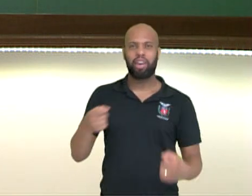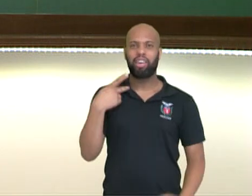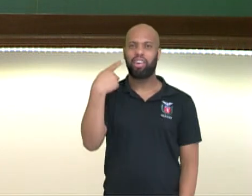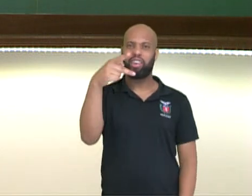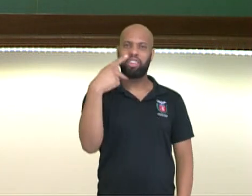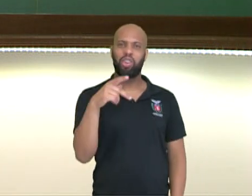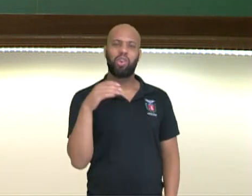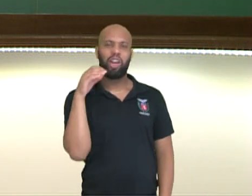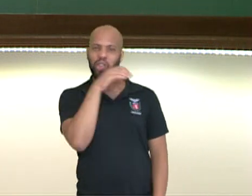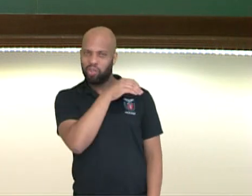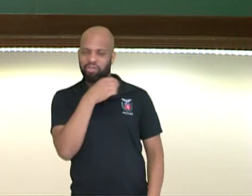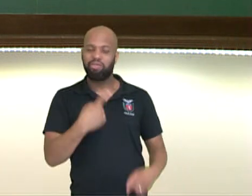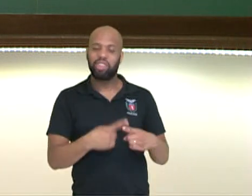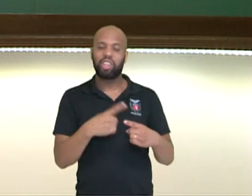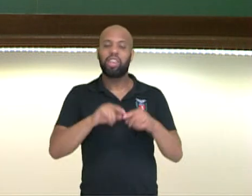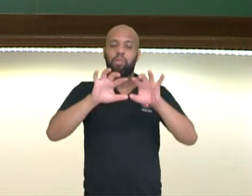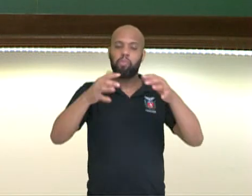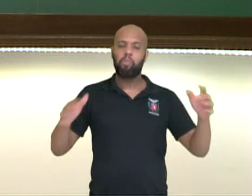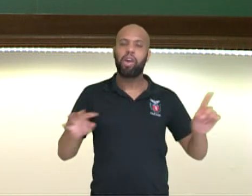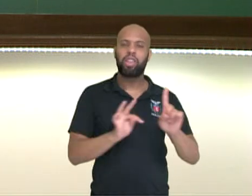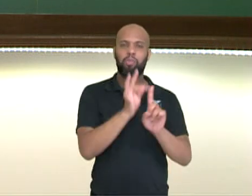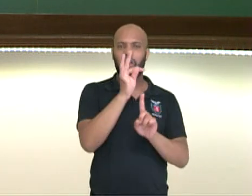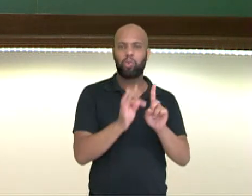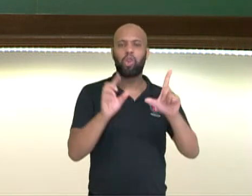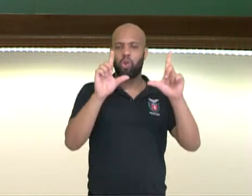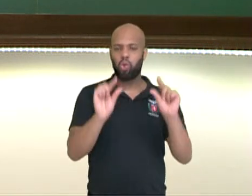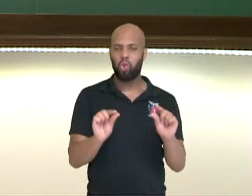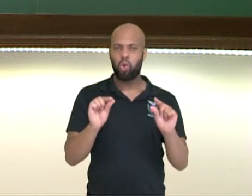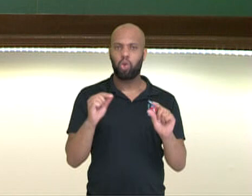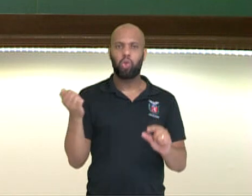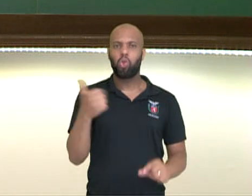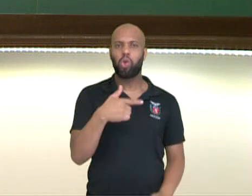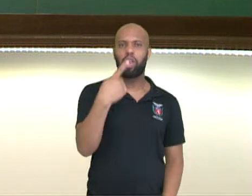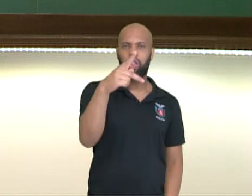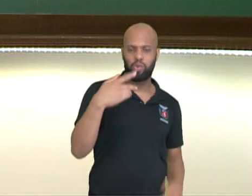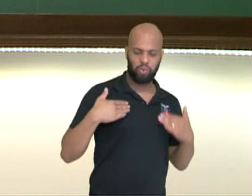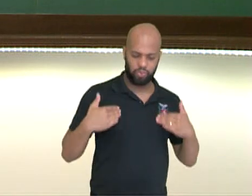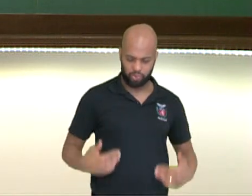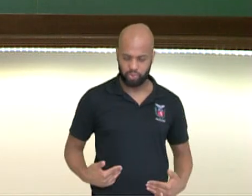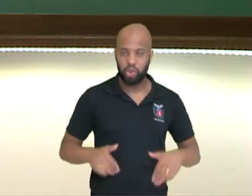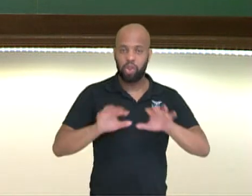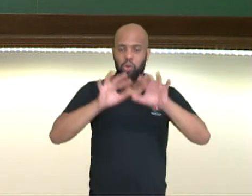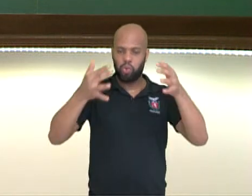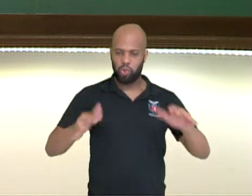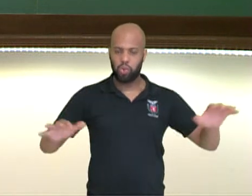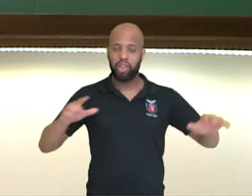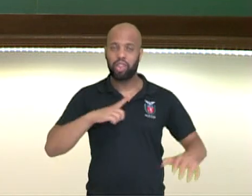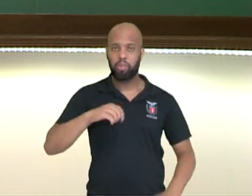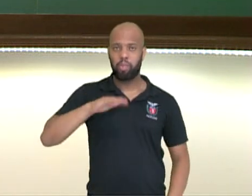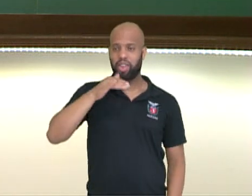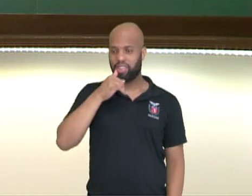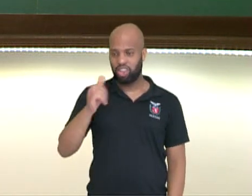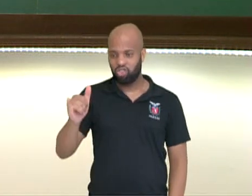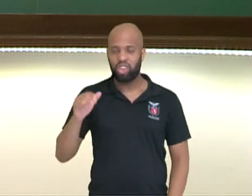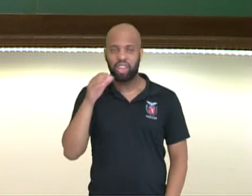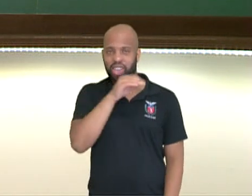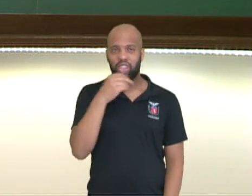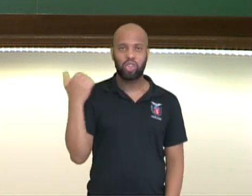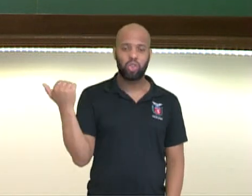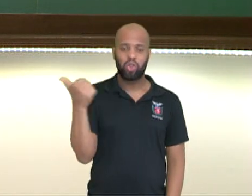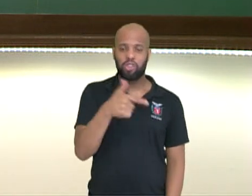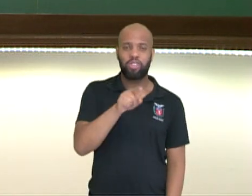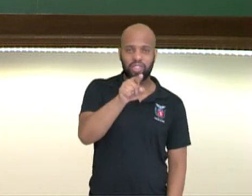do mar é mais baixa que a temperatura do seu corpo, ok? E o mar tem mais energia térmica que você. É que o calor